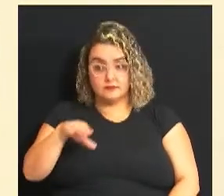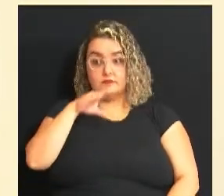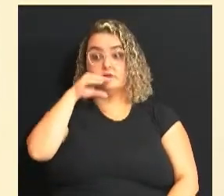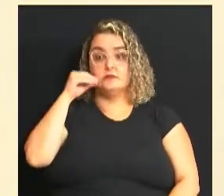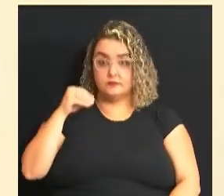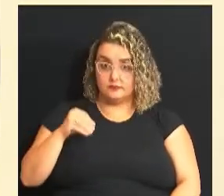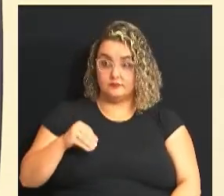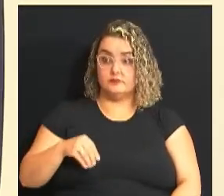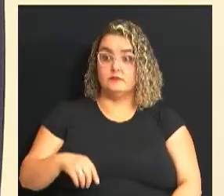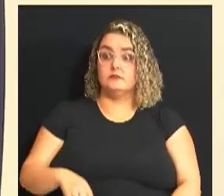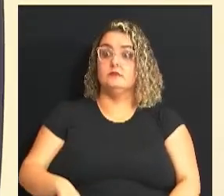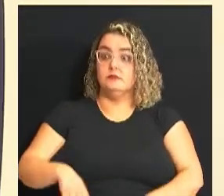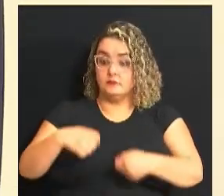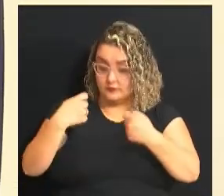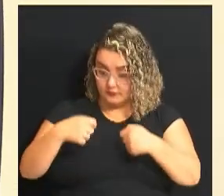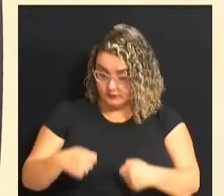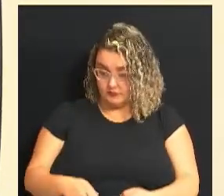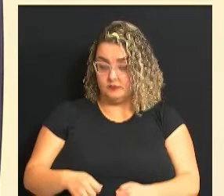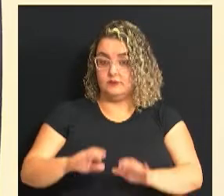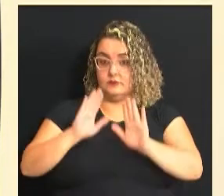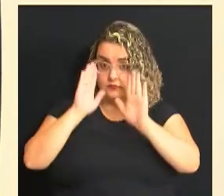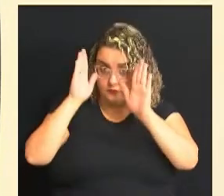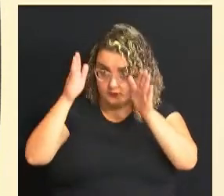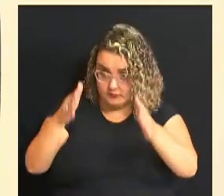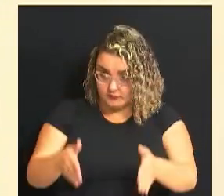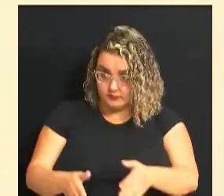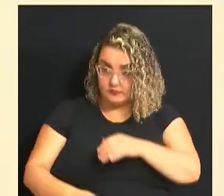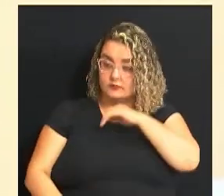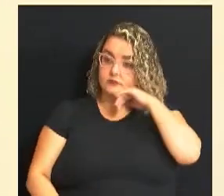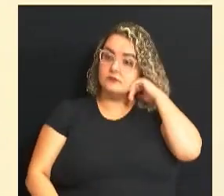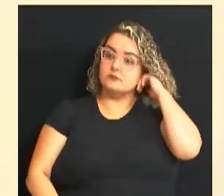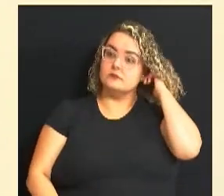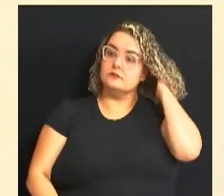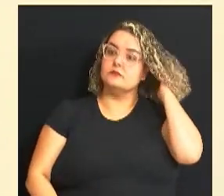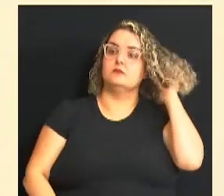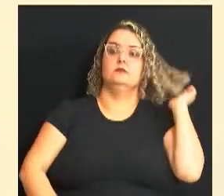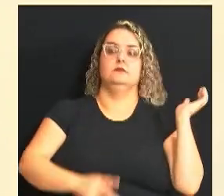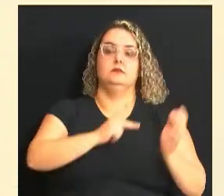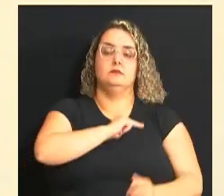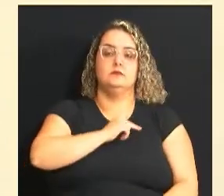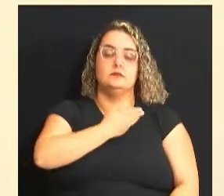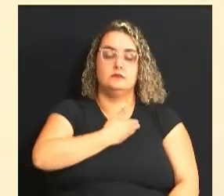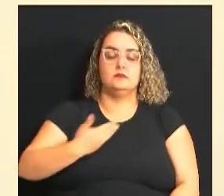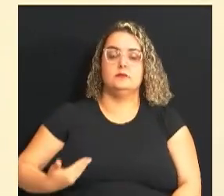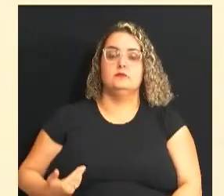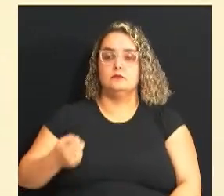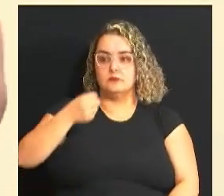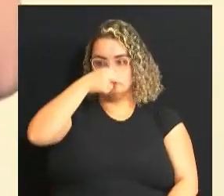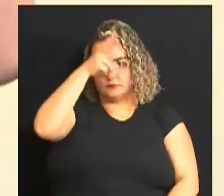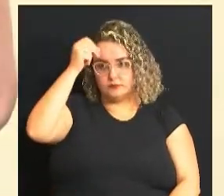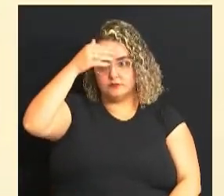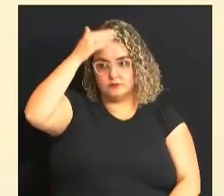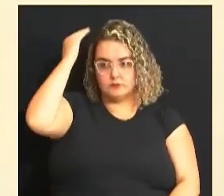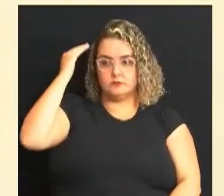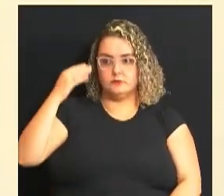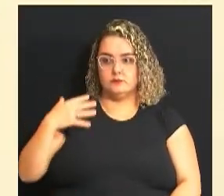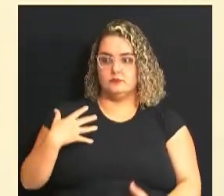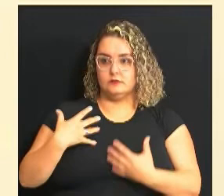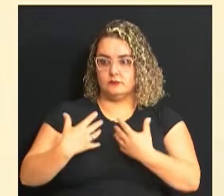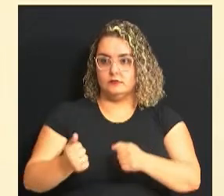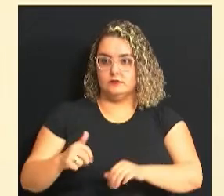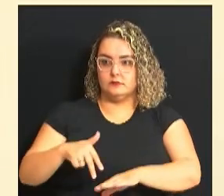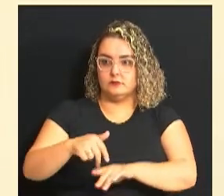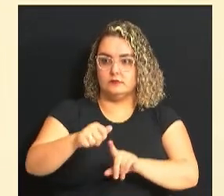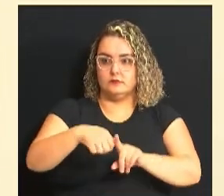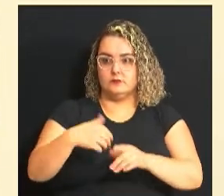é prioridade no governo do nosso prefeito Dário, tanto que assim, quando ele assumiu, meses depois,